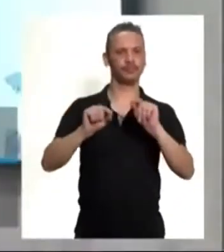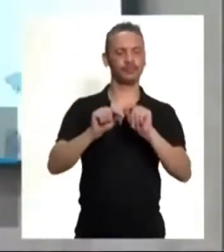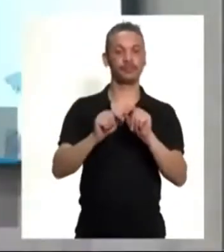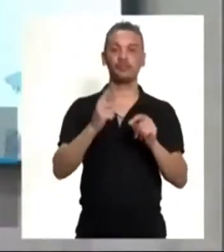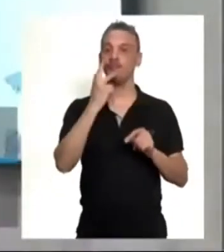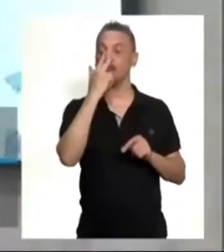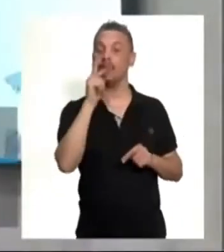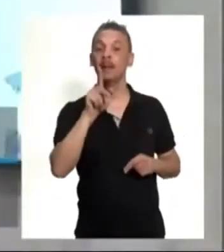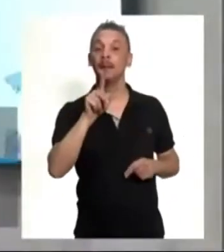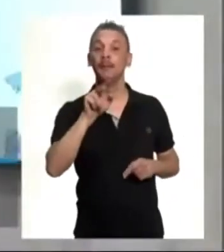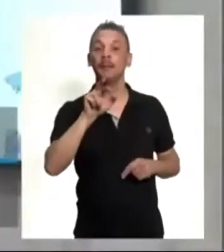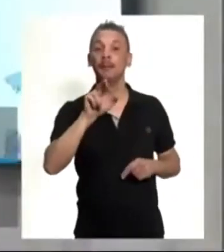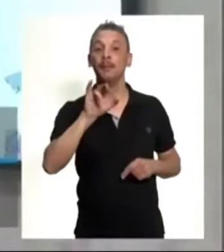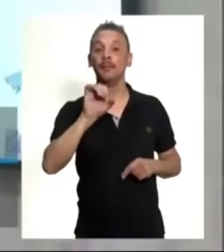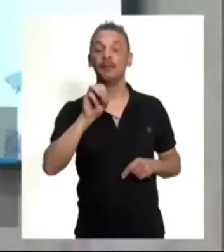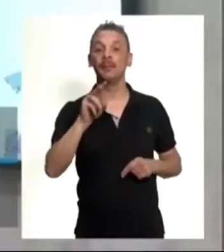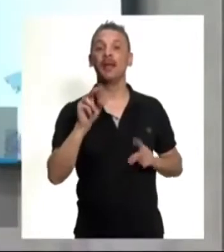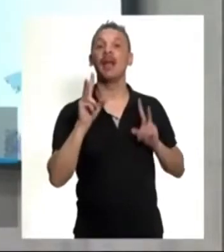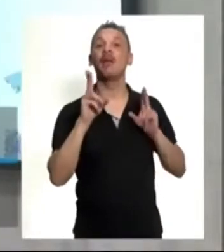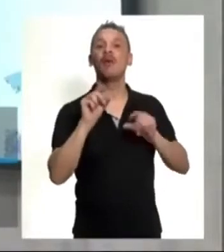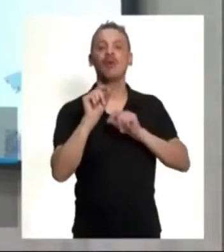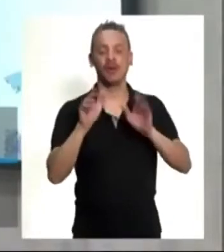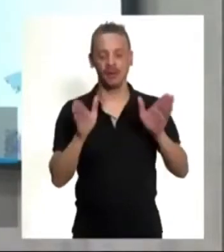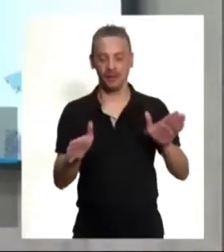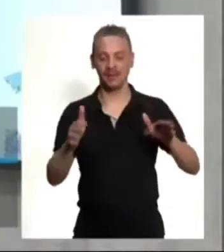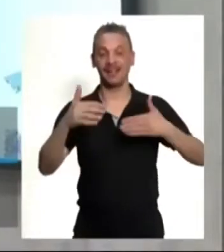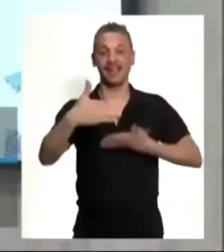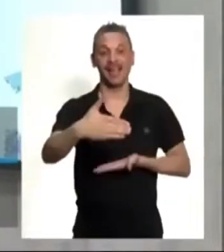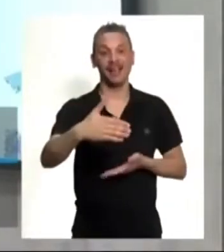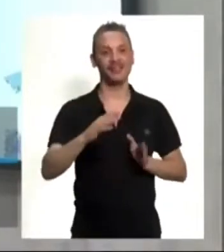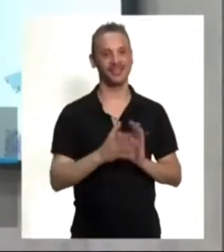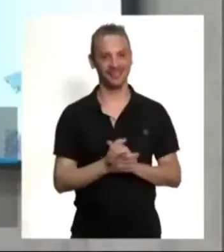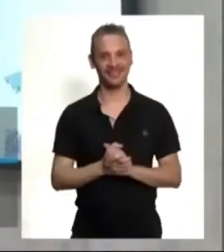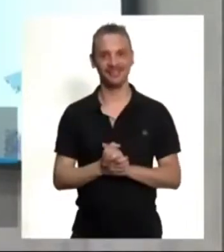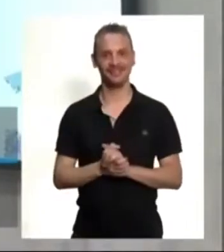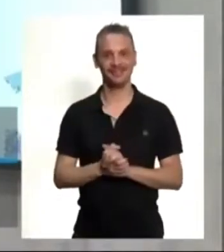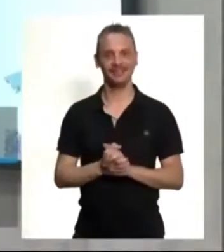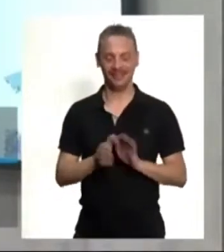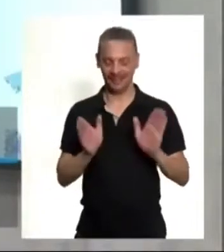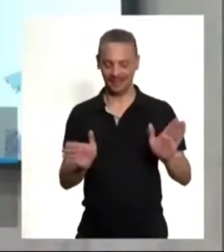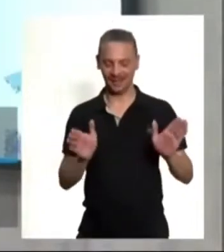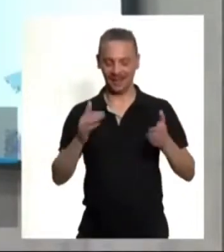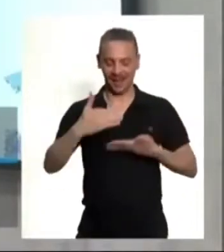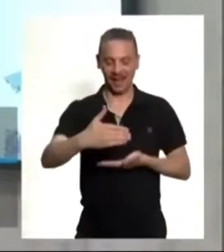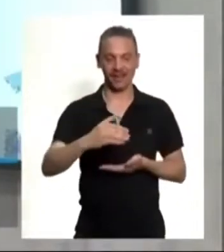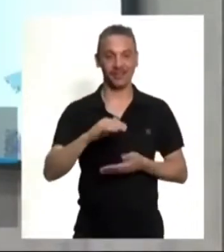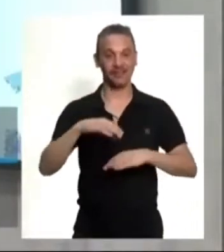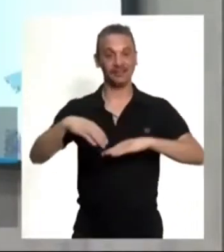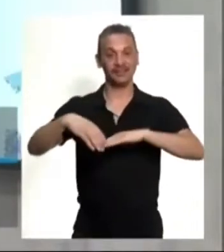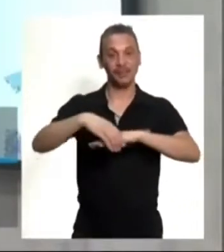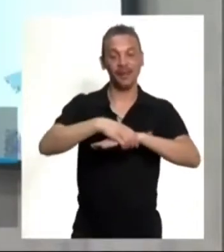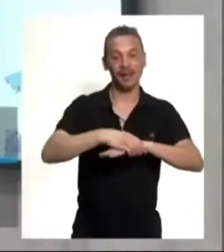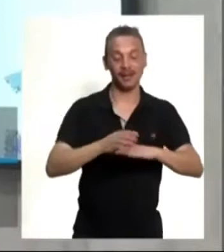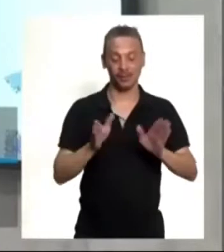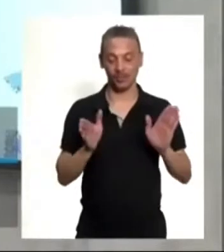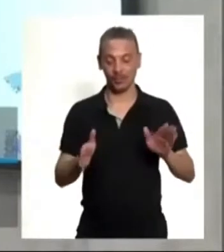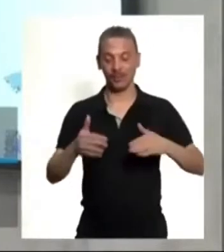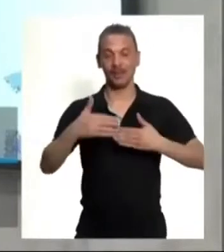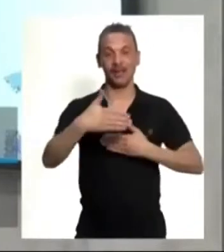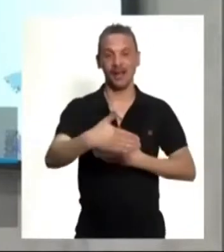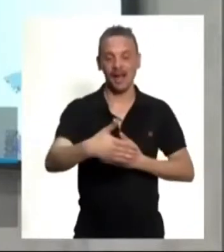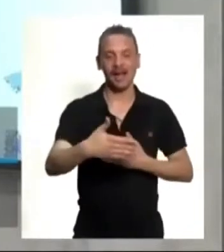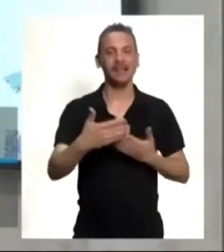caixa, a caixa de sapato, o dado, o cubinho, caixa, a caixa do chocolate Toblerone,